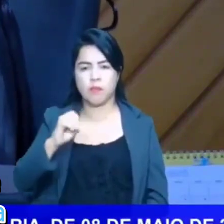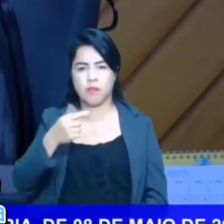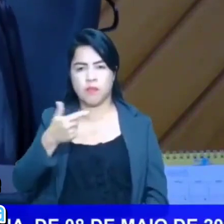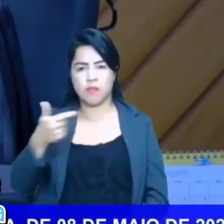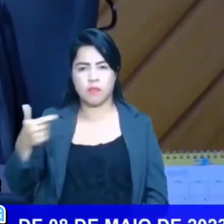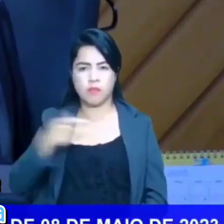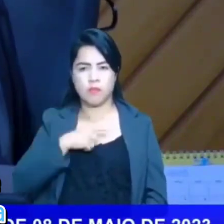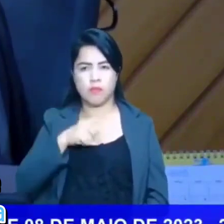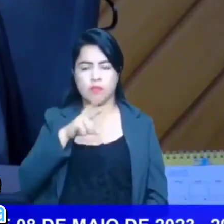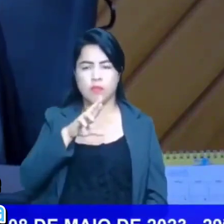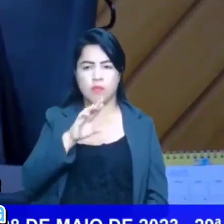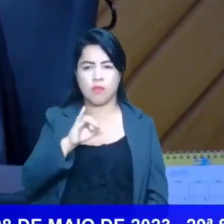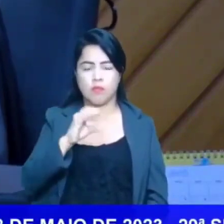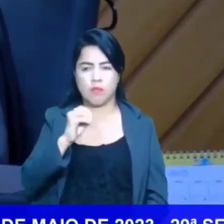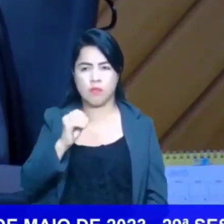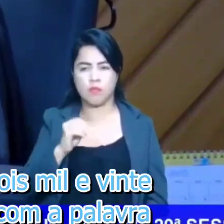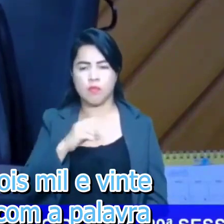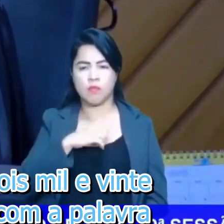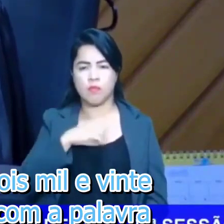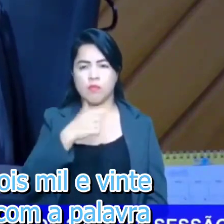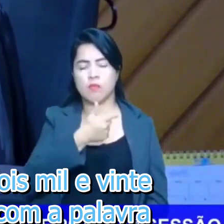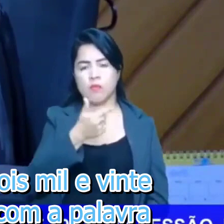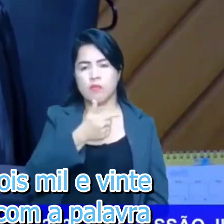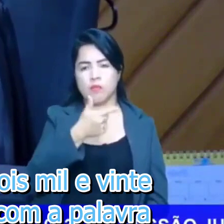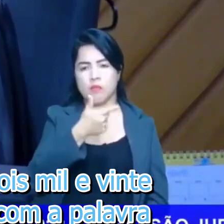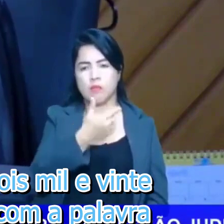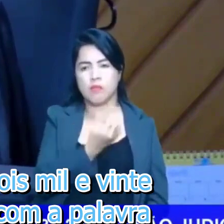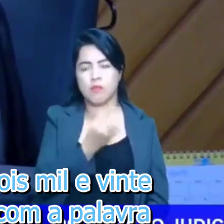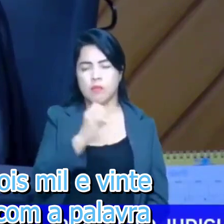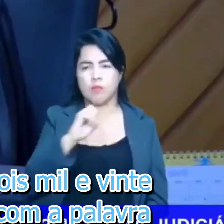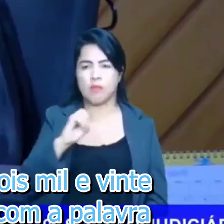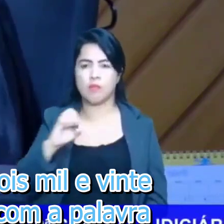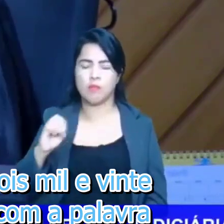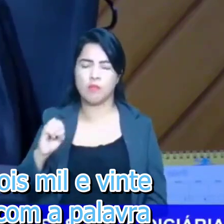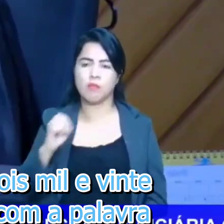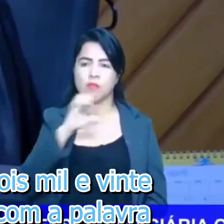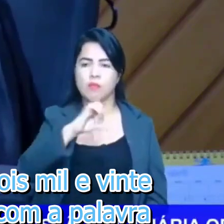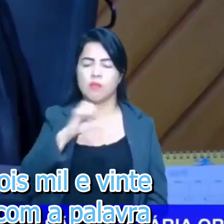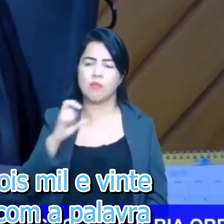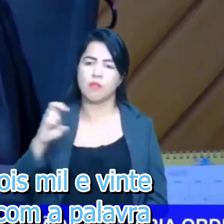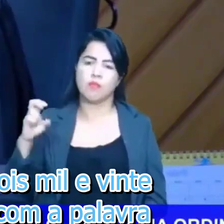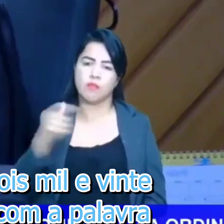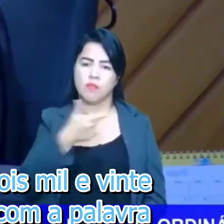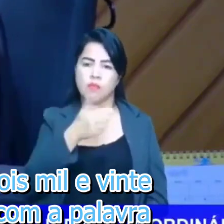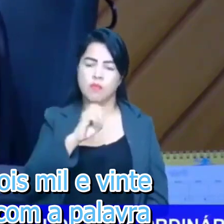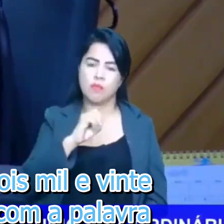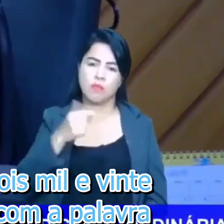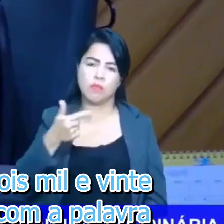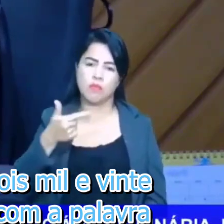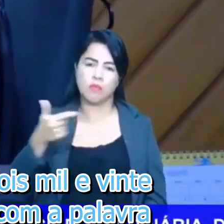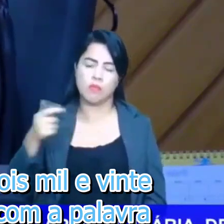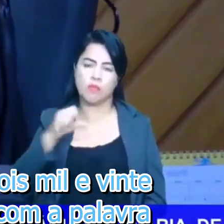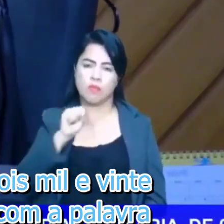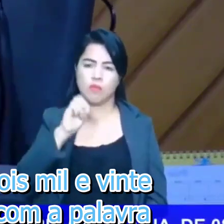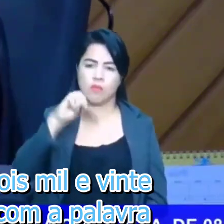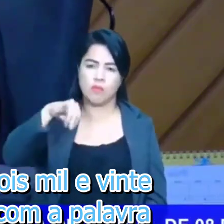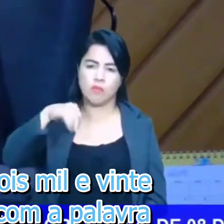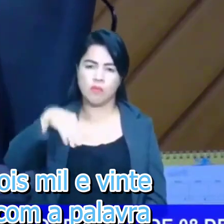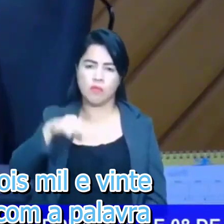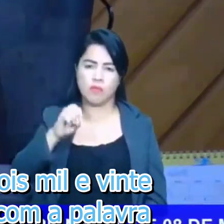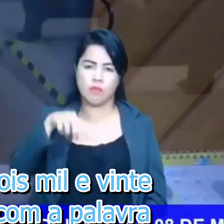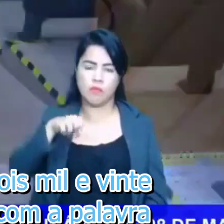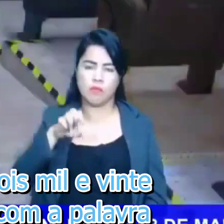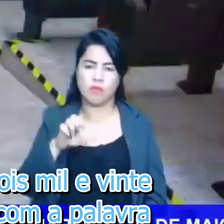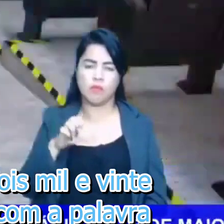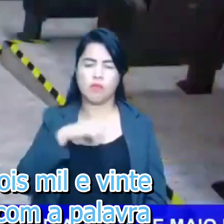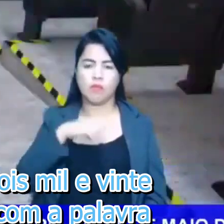Rildo Gomes de Oliveira. E na segunda, que é a 0600-955 de 2022, é Simone Machado Souza, ilustre juíza